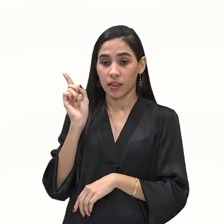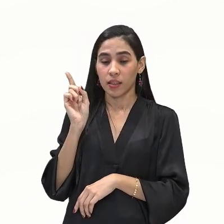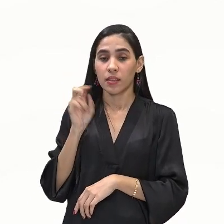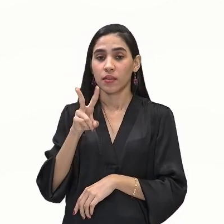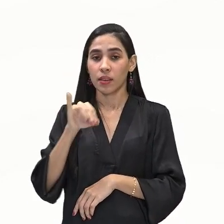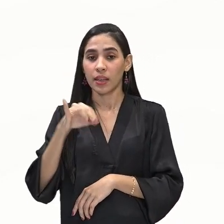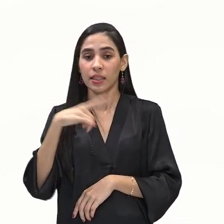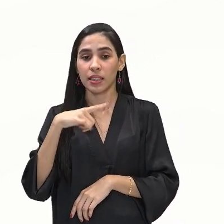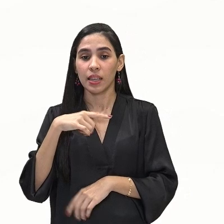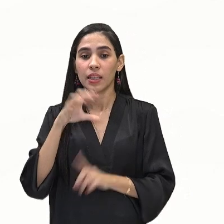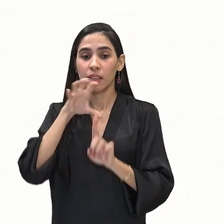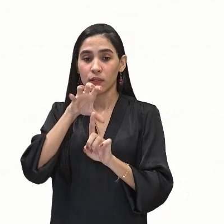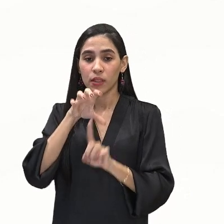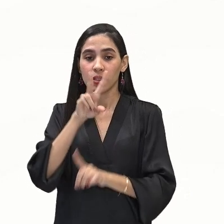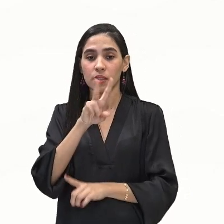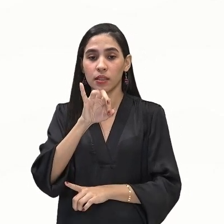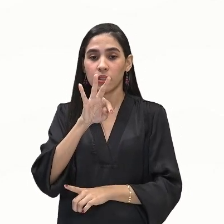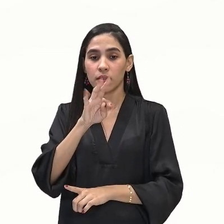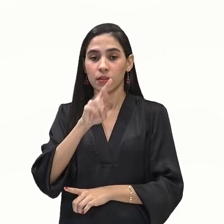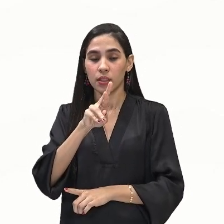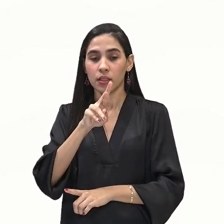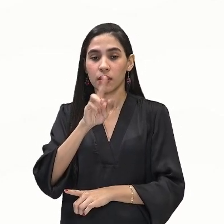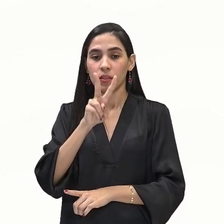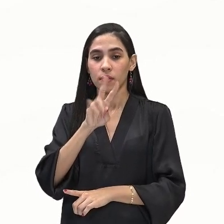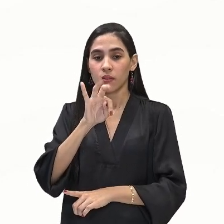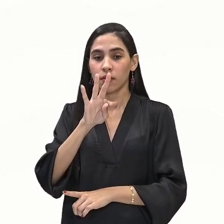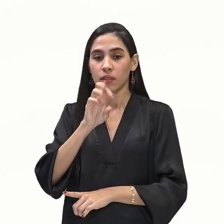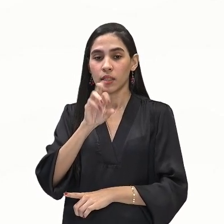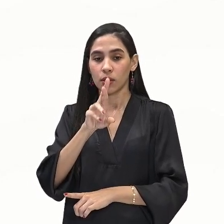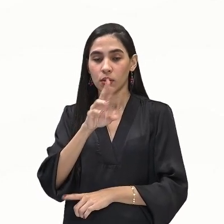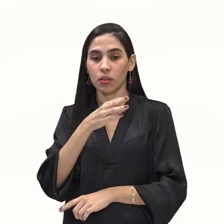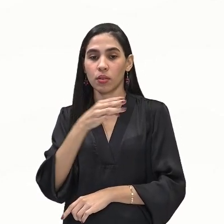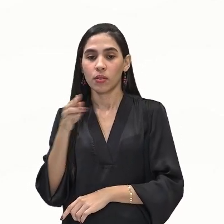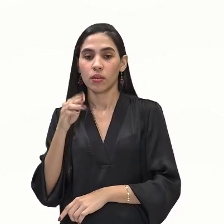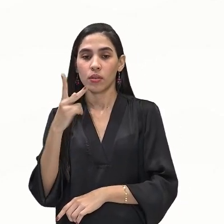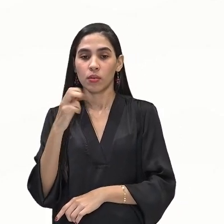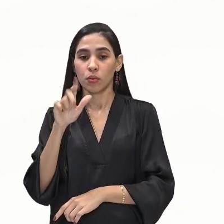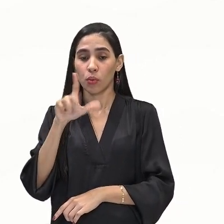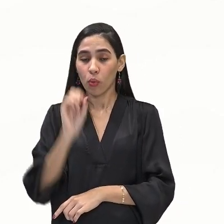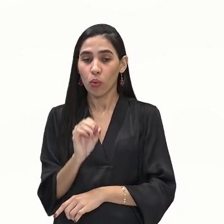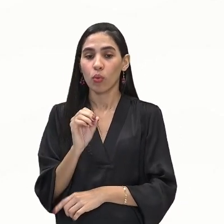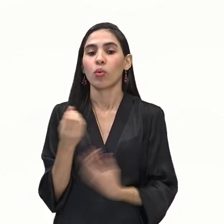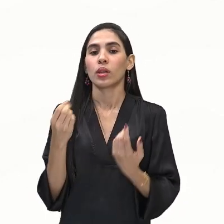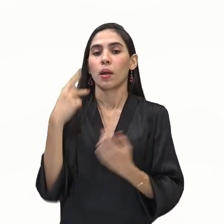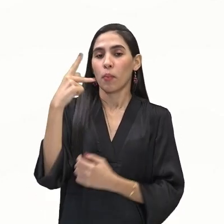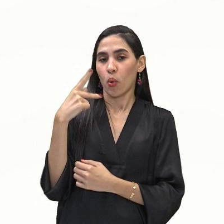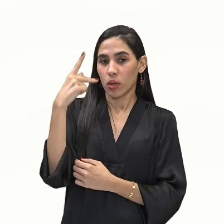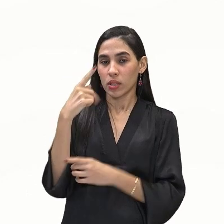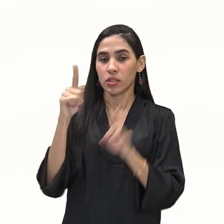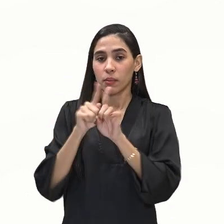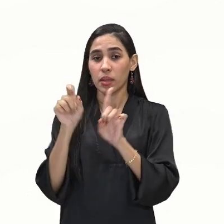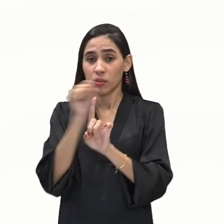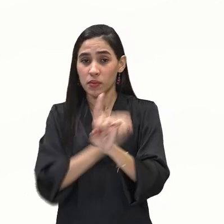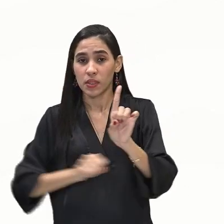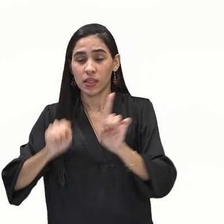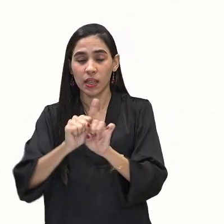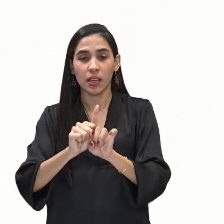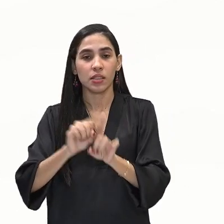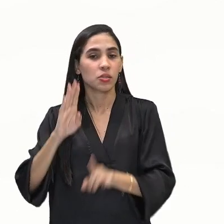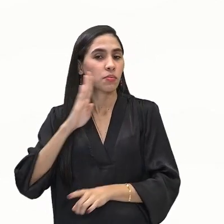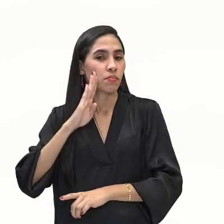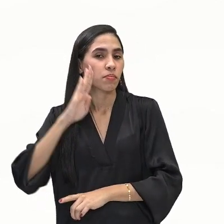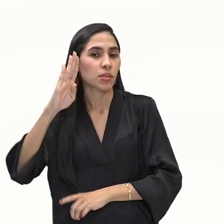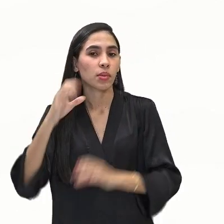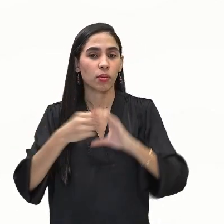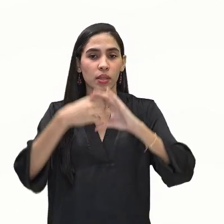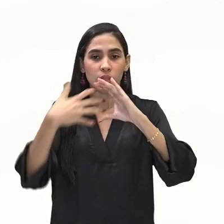de Victor Hugo, que falava sobre a política e a sociedade. Nosso principal expoente da terceira